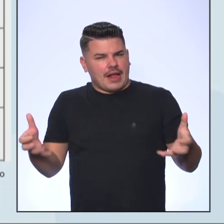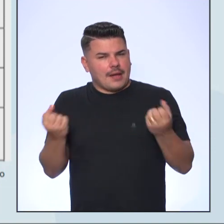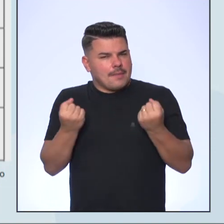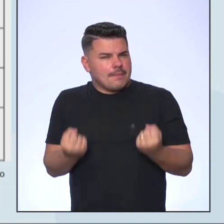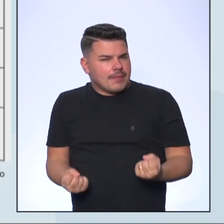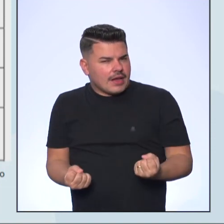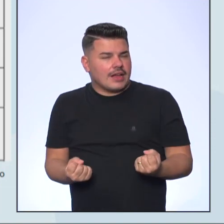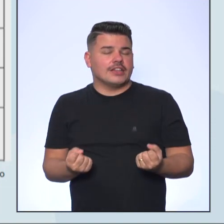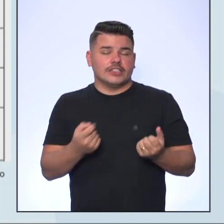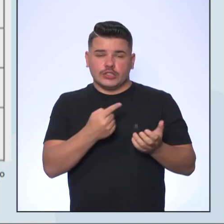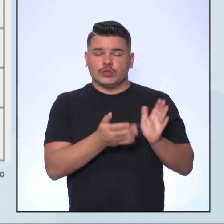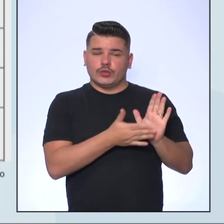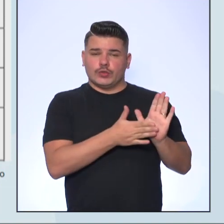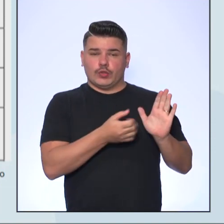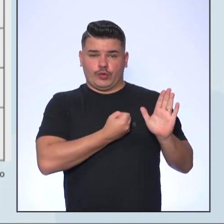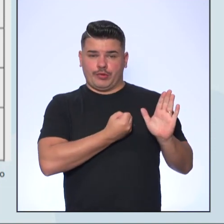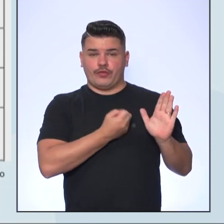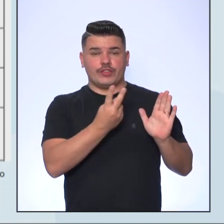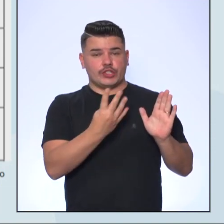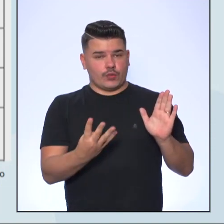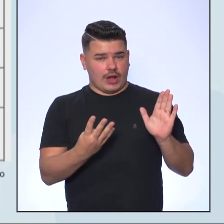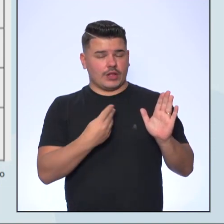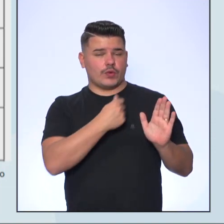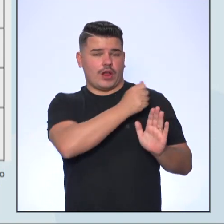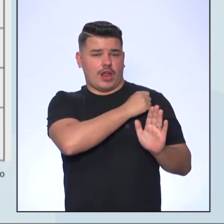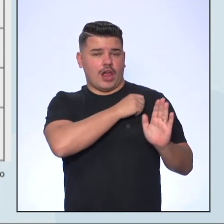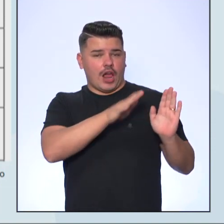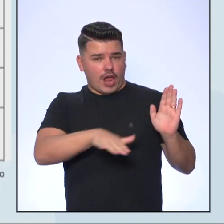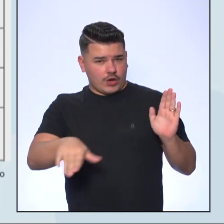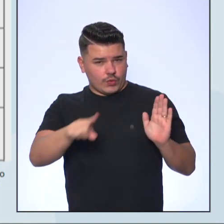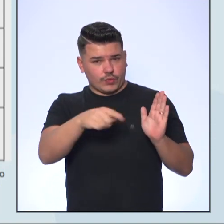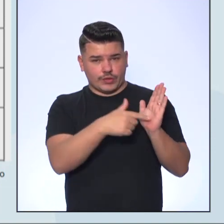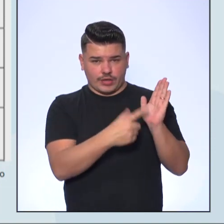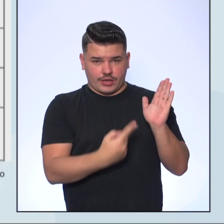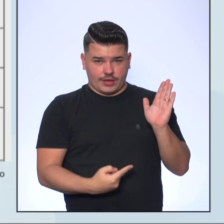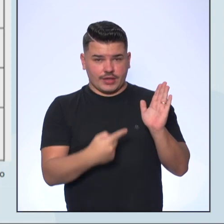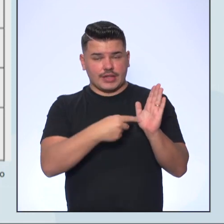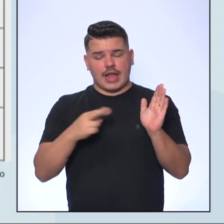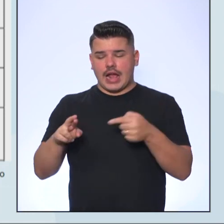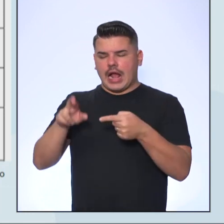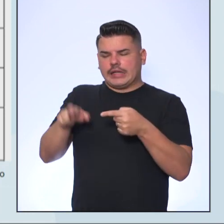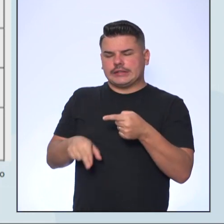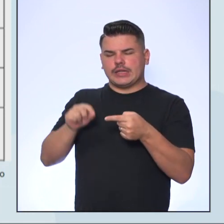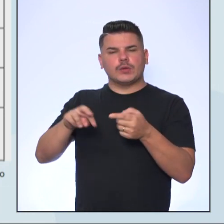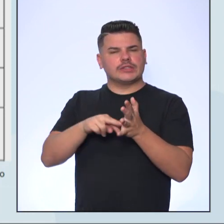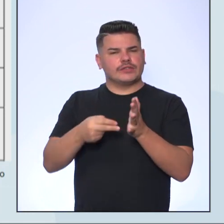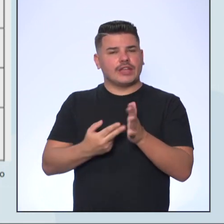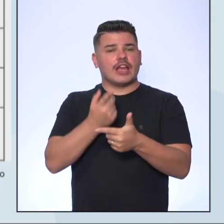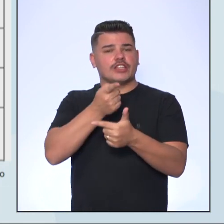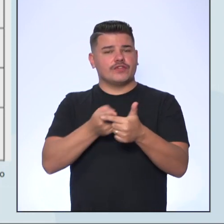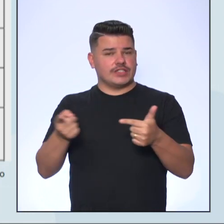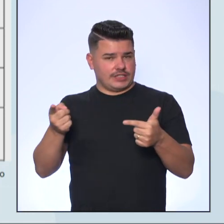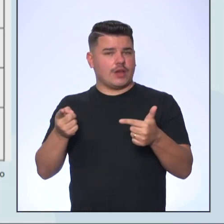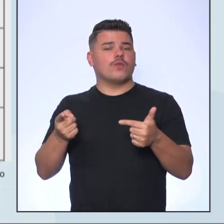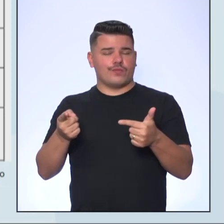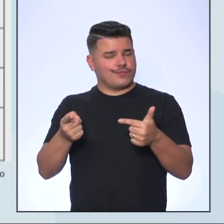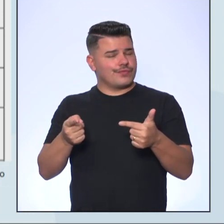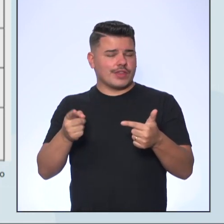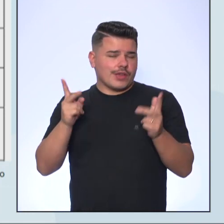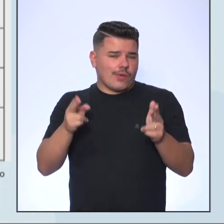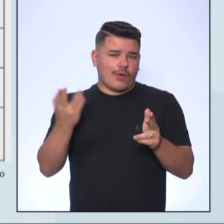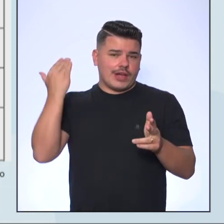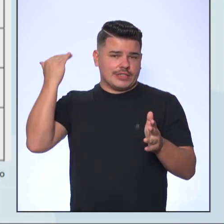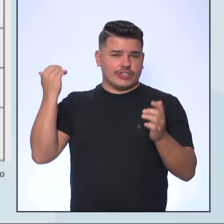né, como nós comentamos, e nós vamos ver algumas coisas. Então, a razão, né, que é a divisão, né, como nós